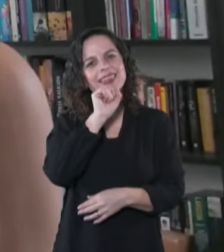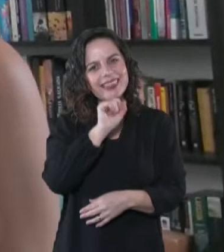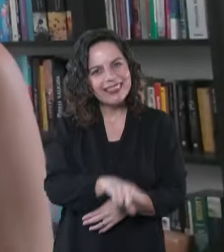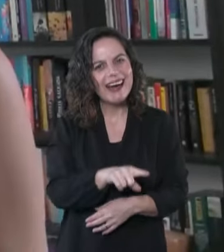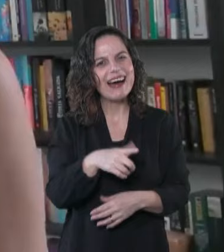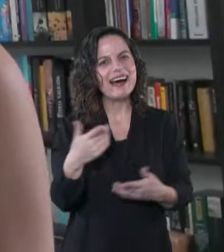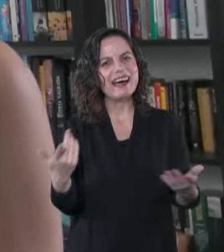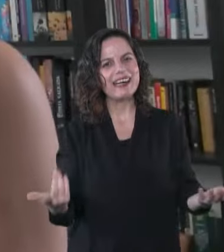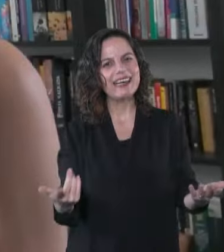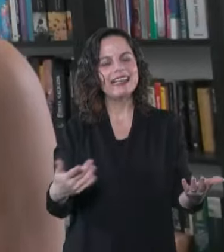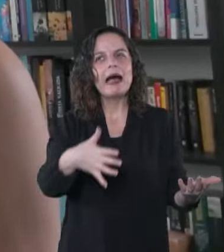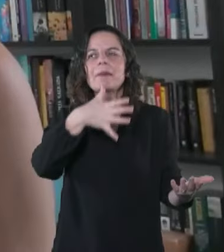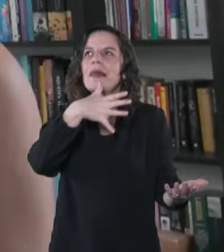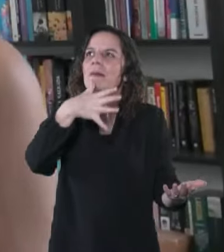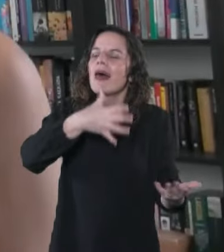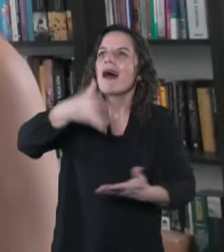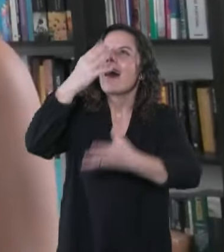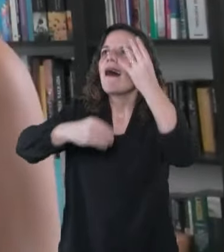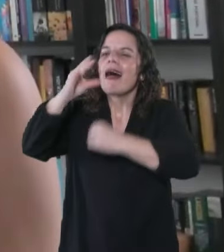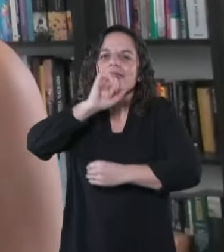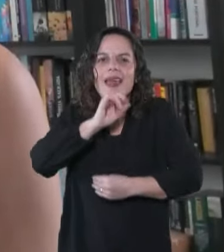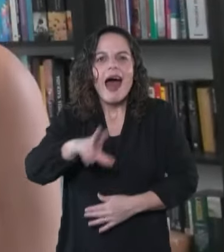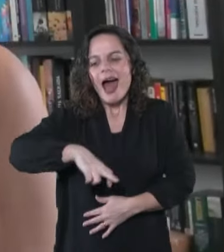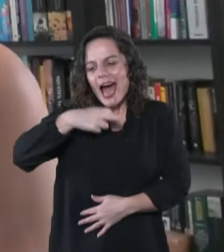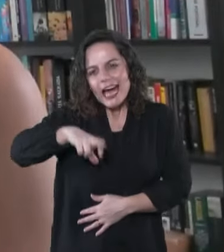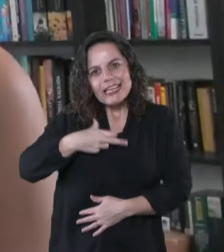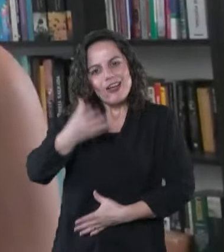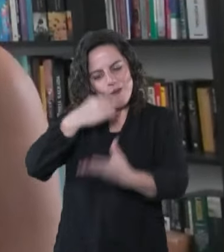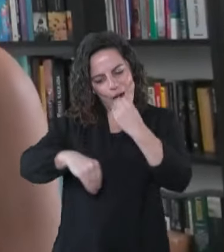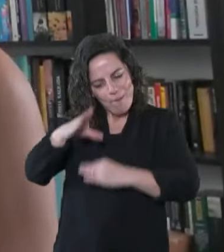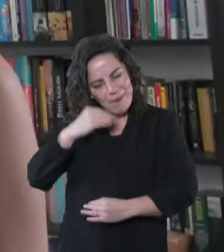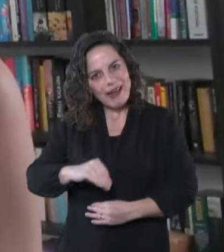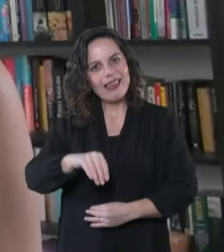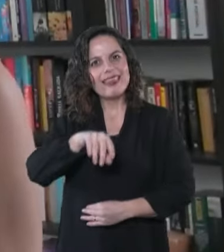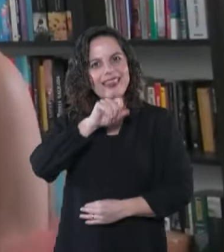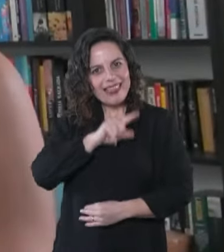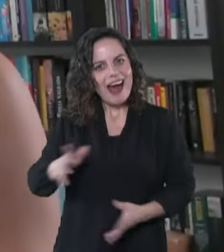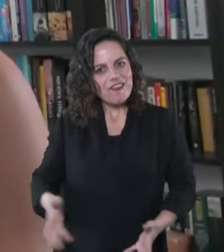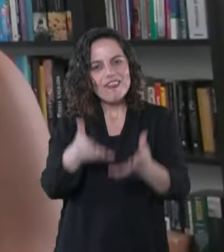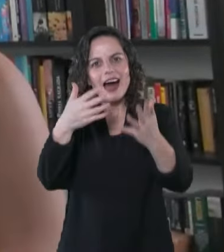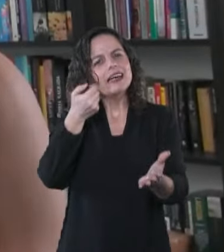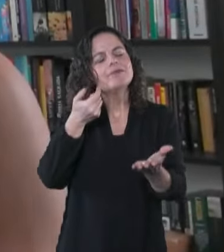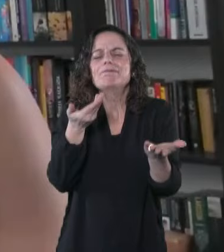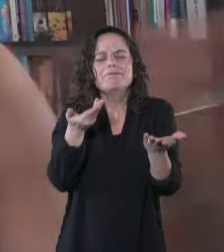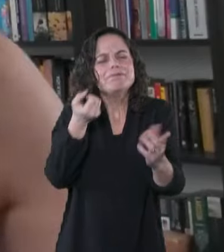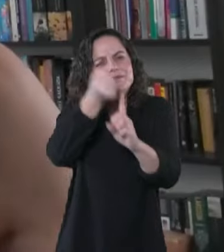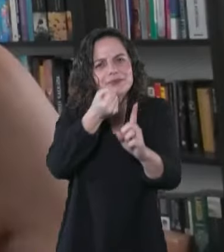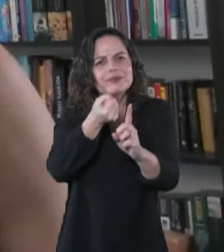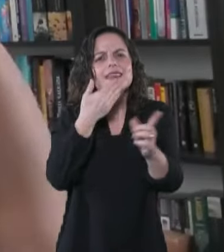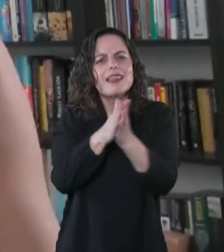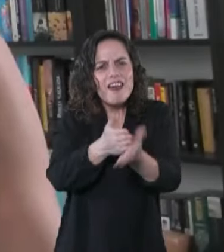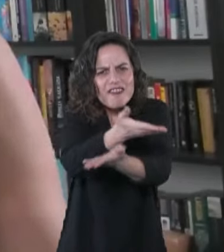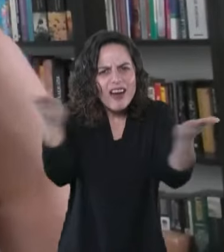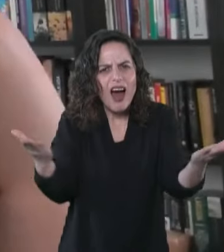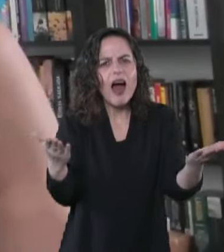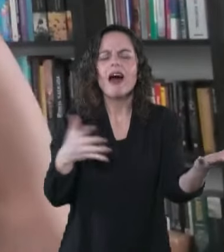conseguir concretizar esse desejo de aprender e de se enriquecer. Portanto, eu acho que o meu desafio seria para as pessoas aproveitem. Não tenham medo, se